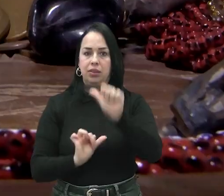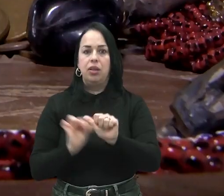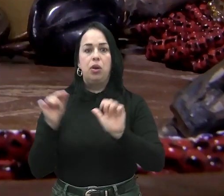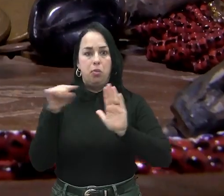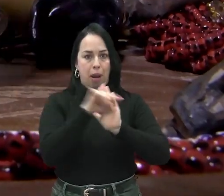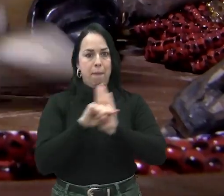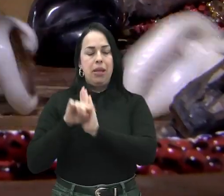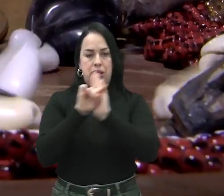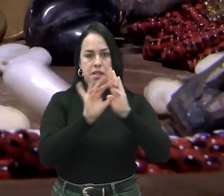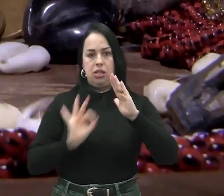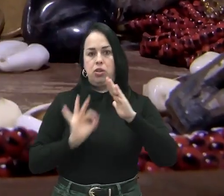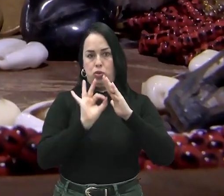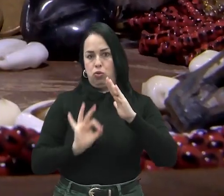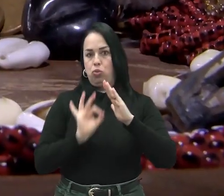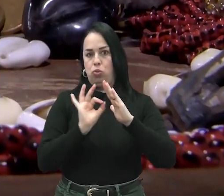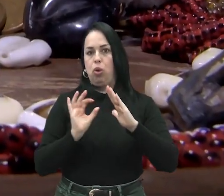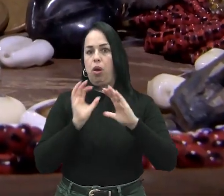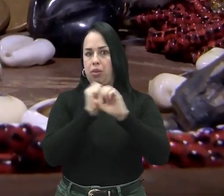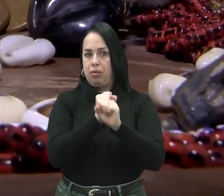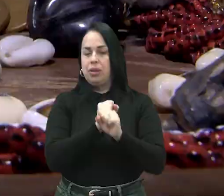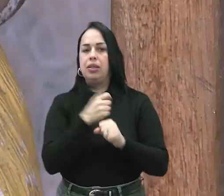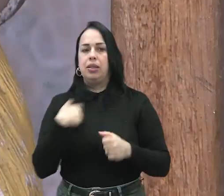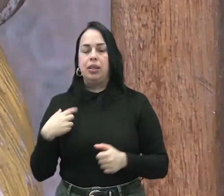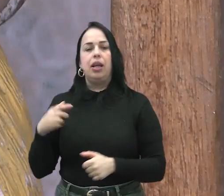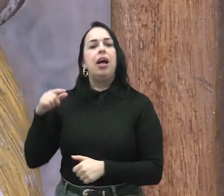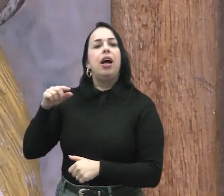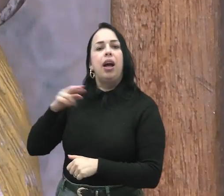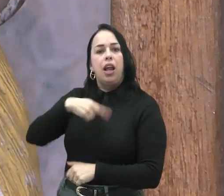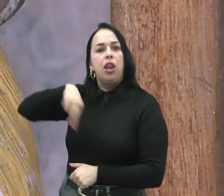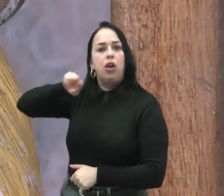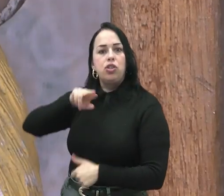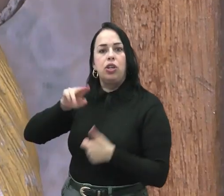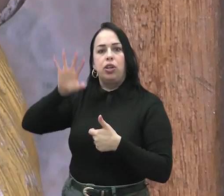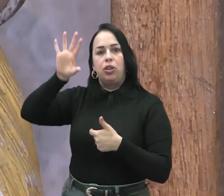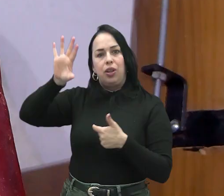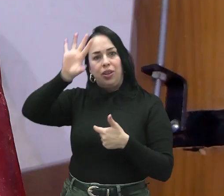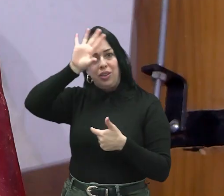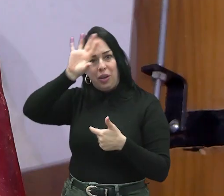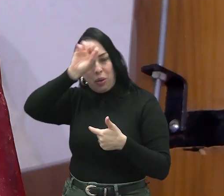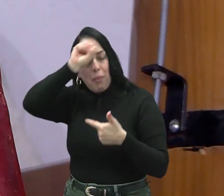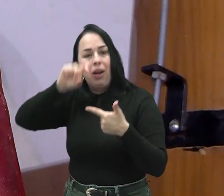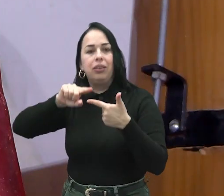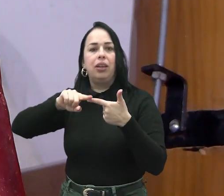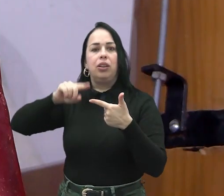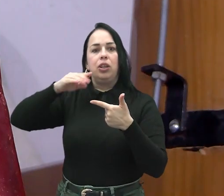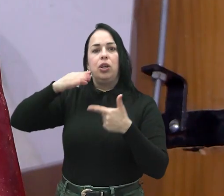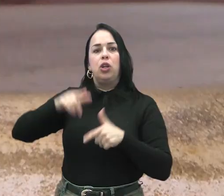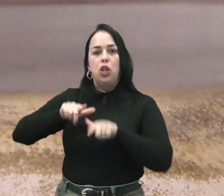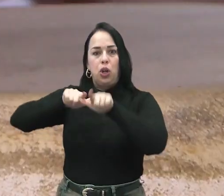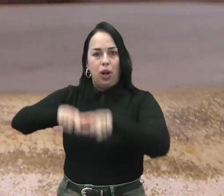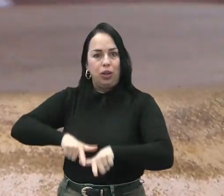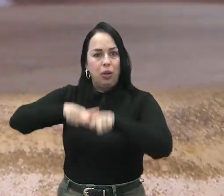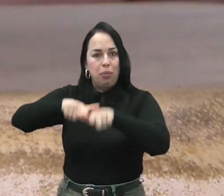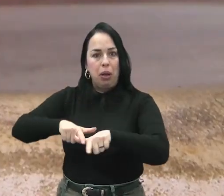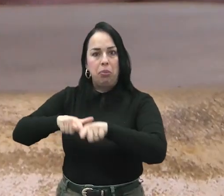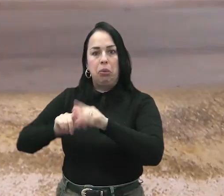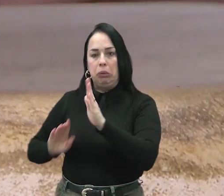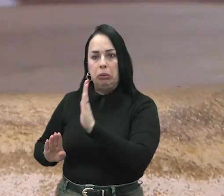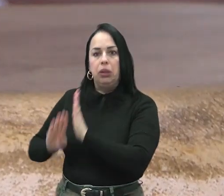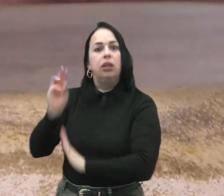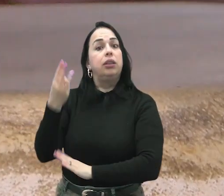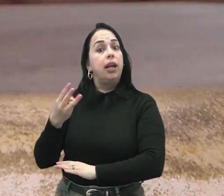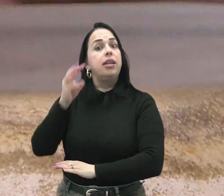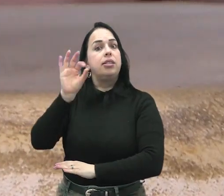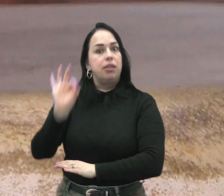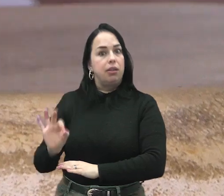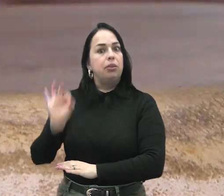significativas, segundo o levantamento do último censo do IBGE. Religiões de matriz africana, como Umbanda e Candomblé, registraram um crescimento 3